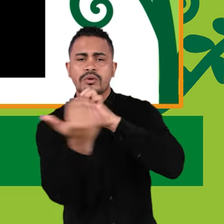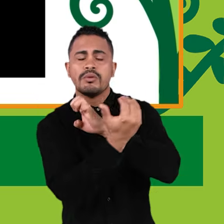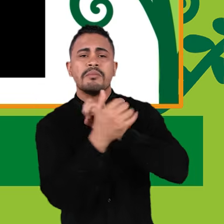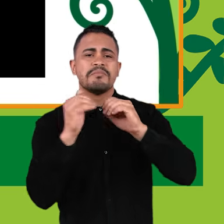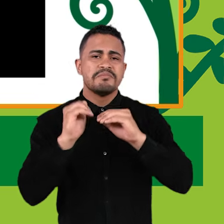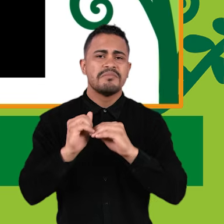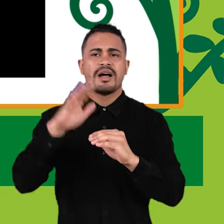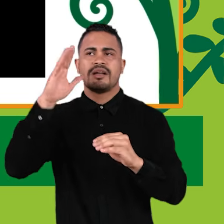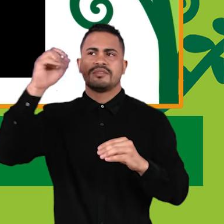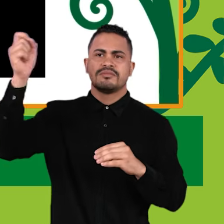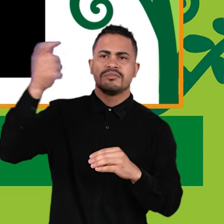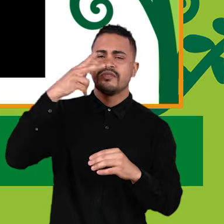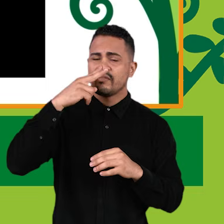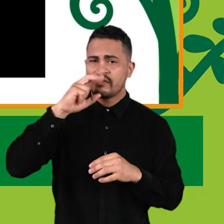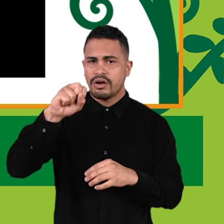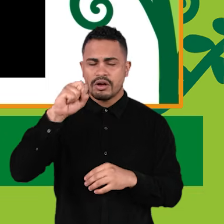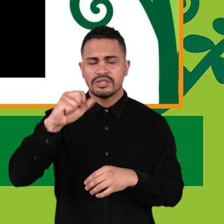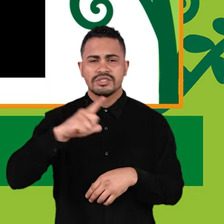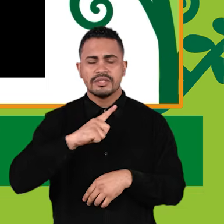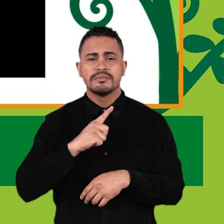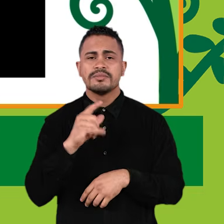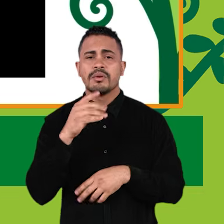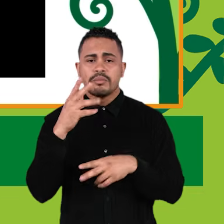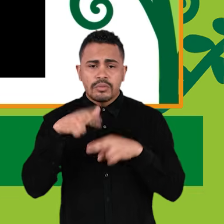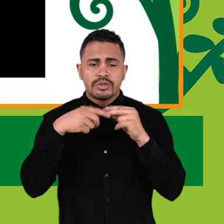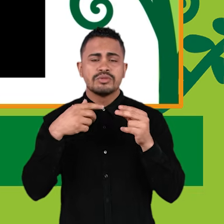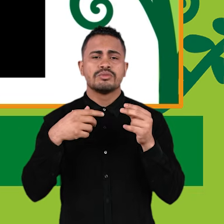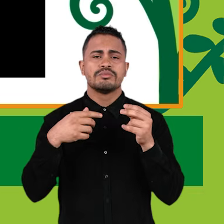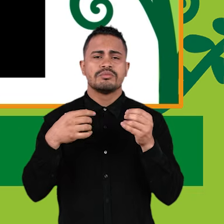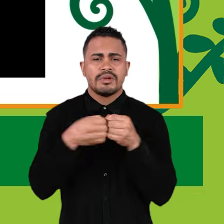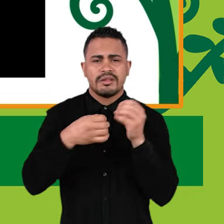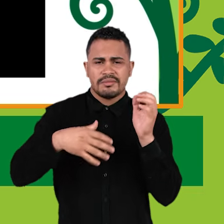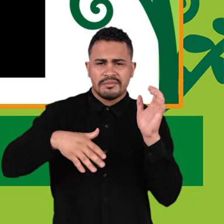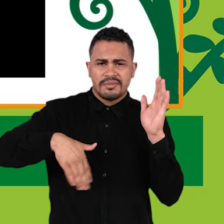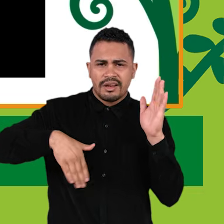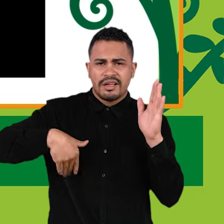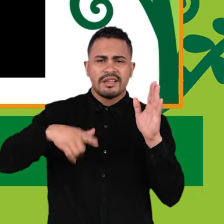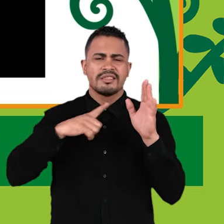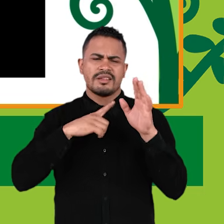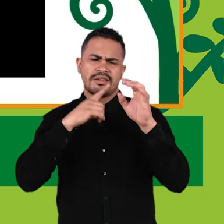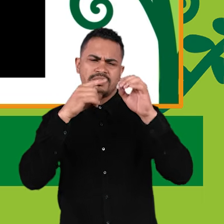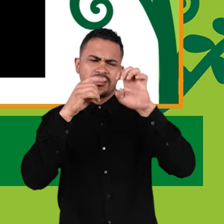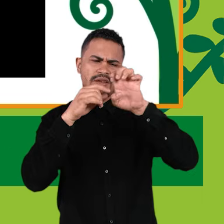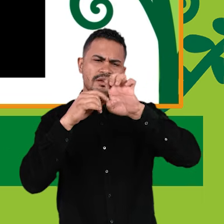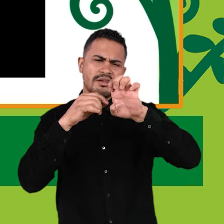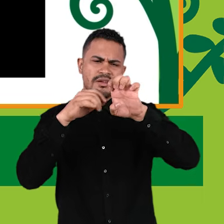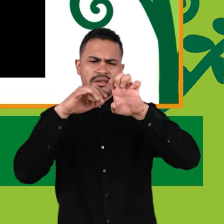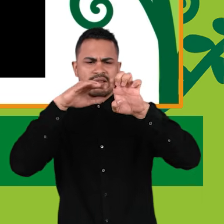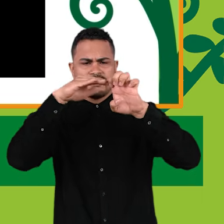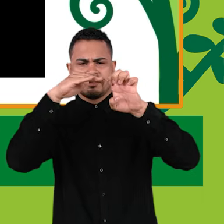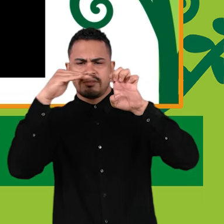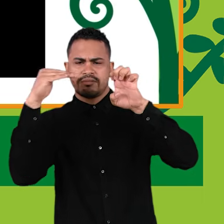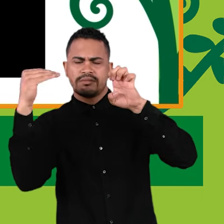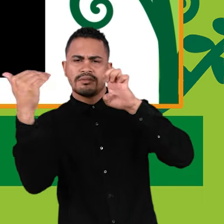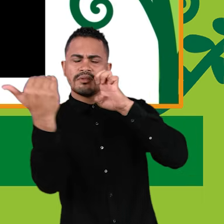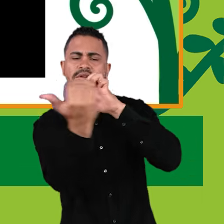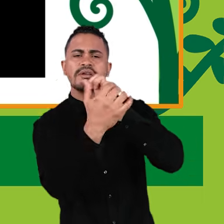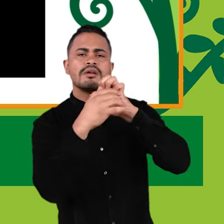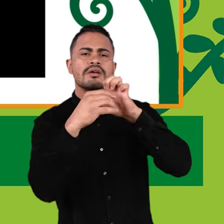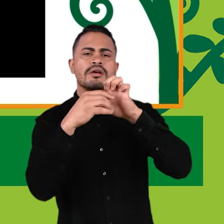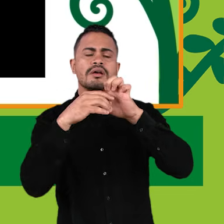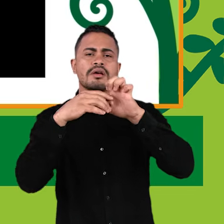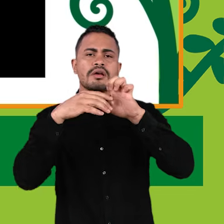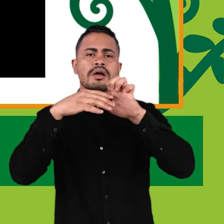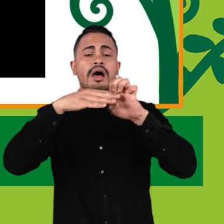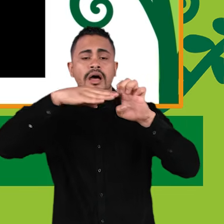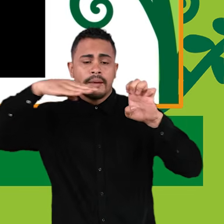incisiva vai ser a radiação solar. Então, por isso que a região tropical, a região que pega ali o Equador, né, Trópico de Câncer e Trópico de Capricórnio, ela vai ser aquela